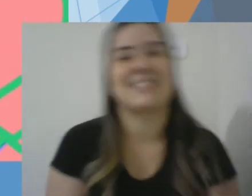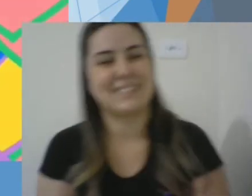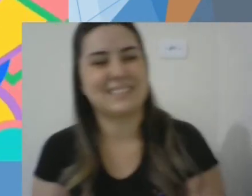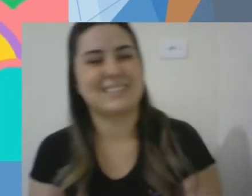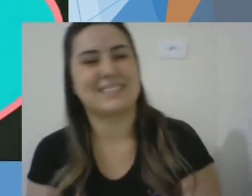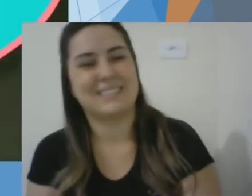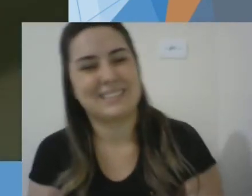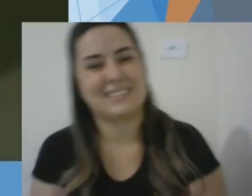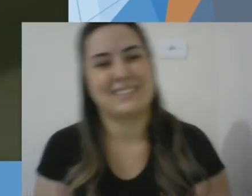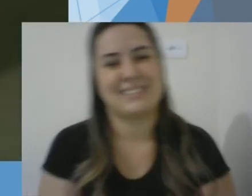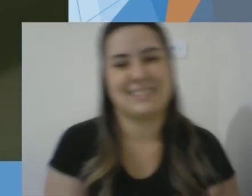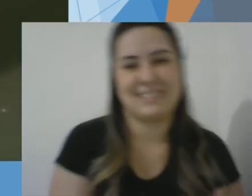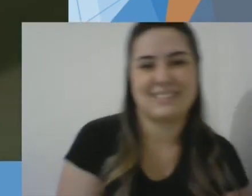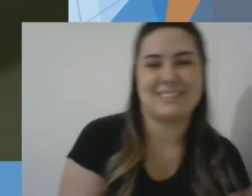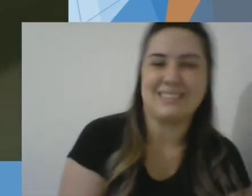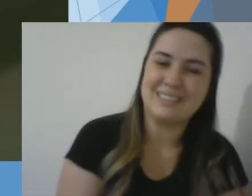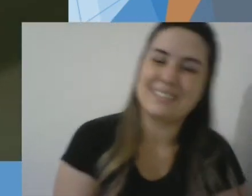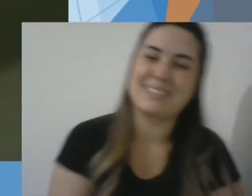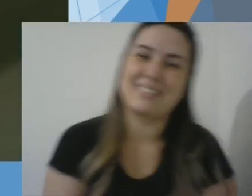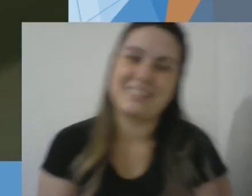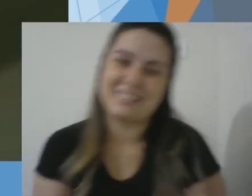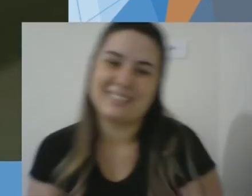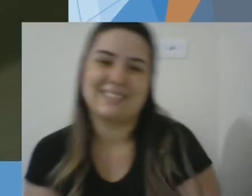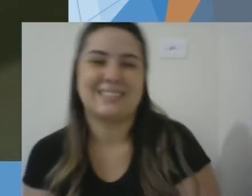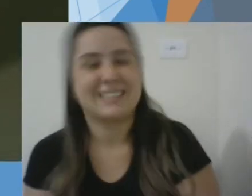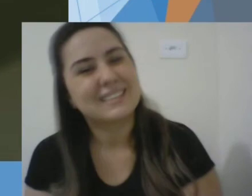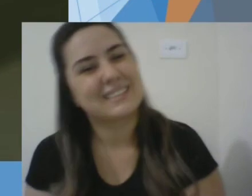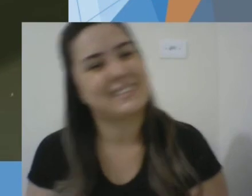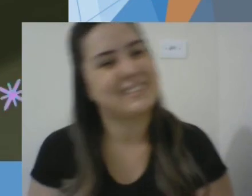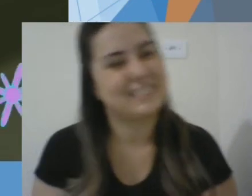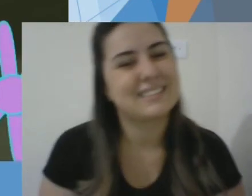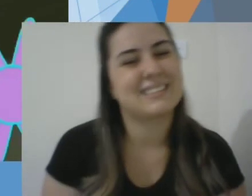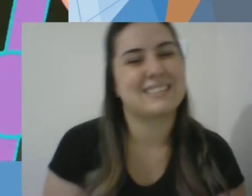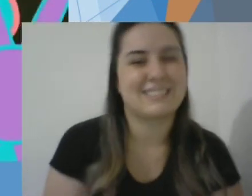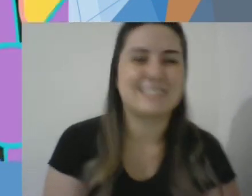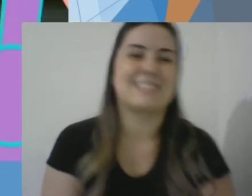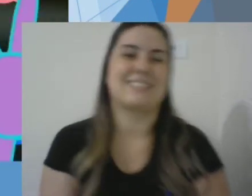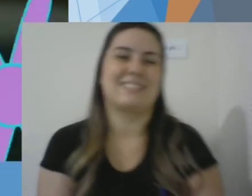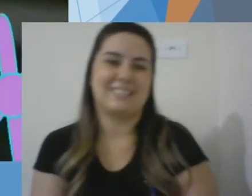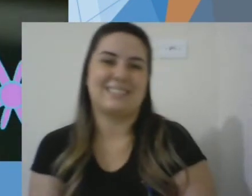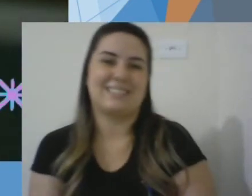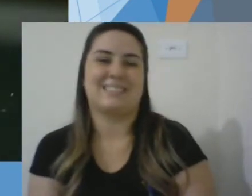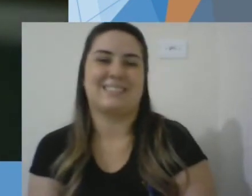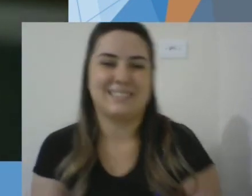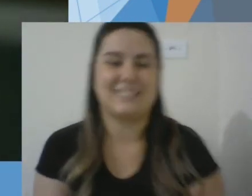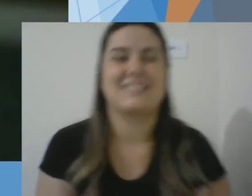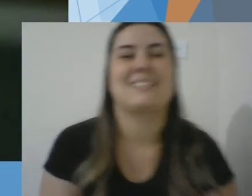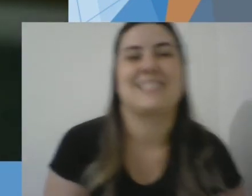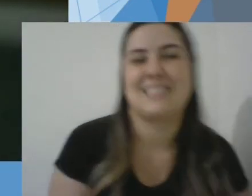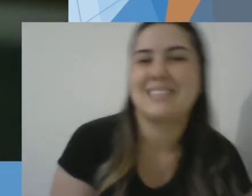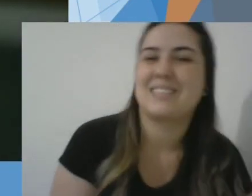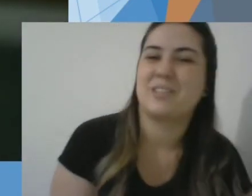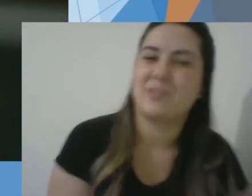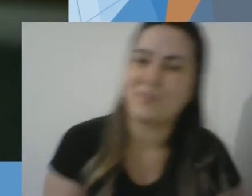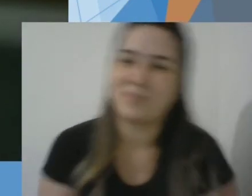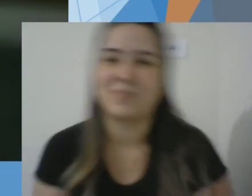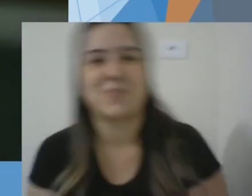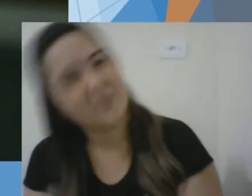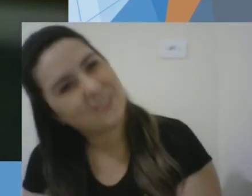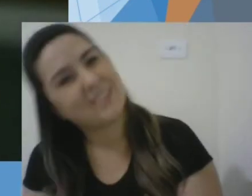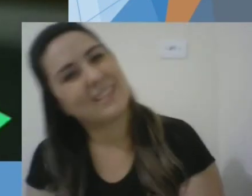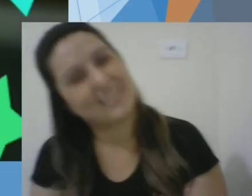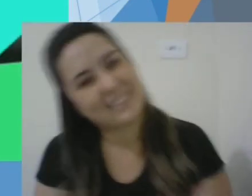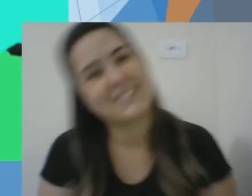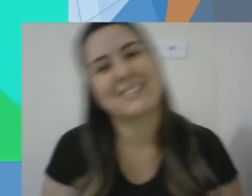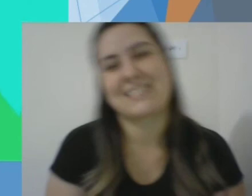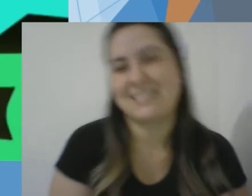especial. Me ensina tudo que o universo tem pra mostrar. Cores, números, o